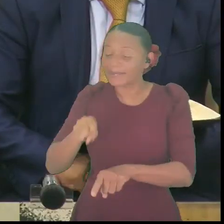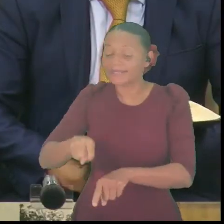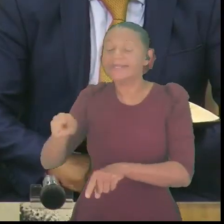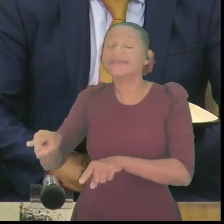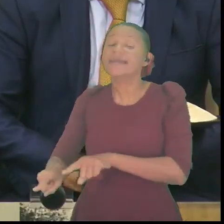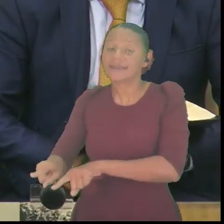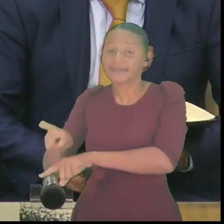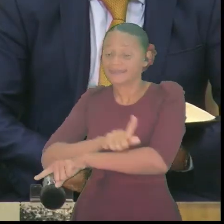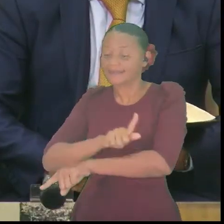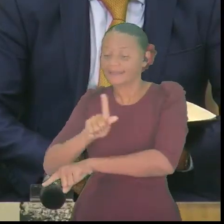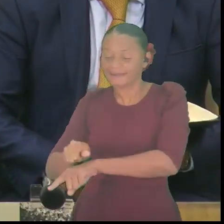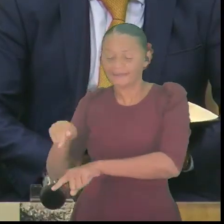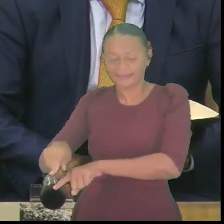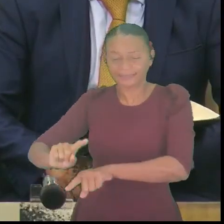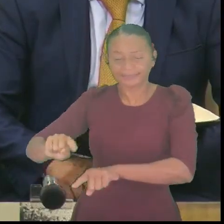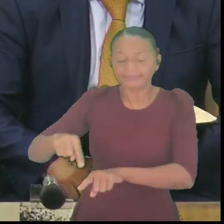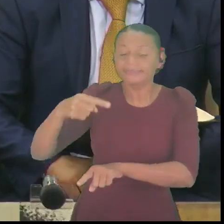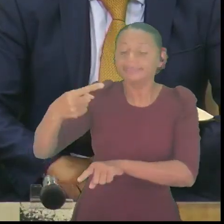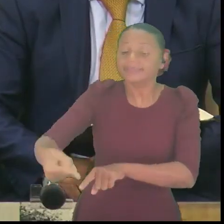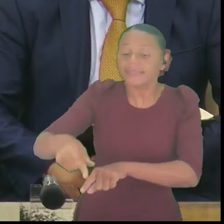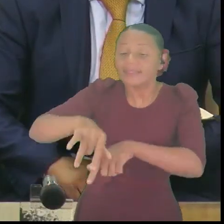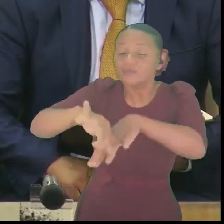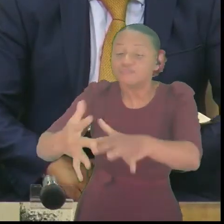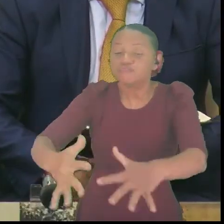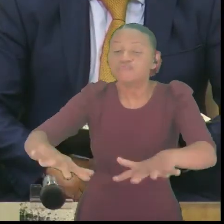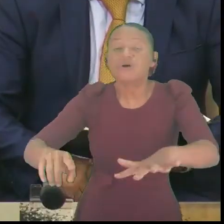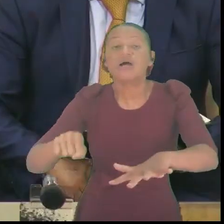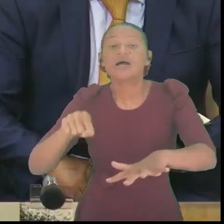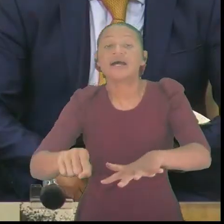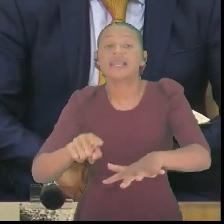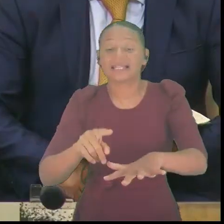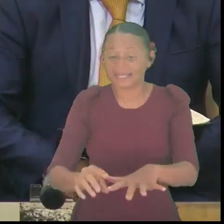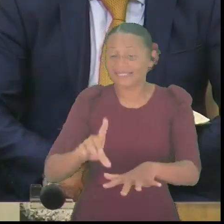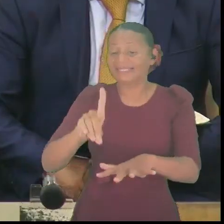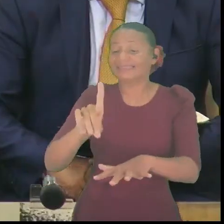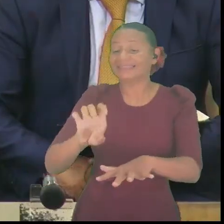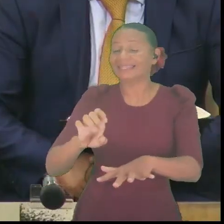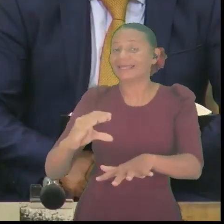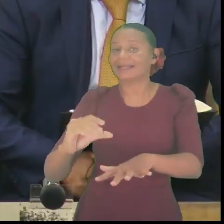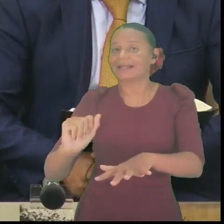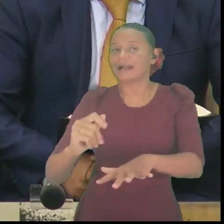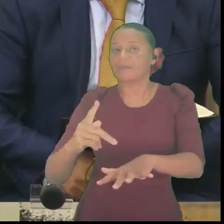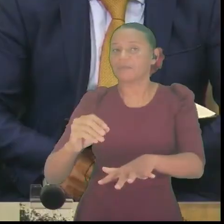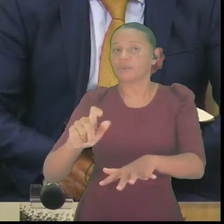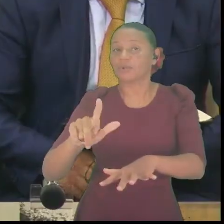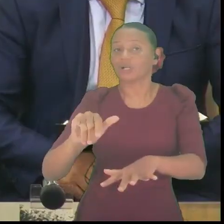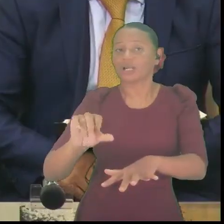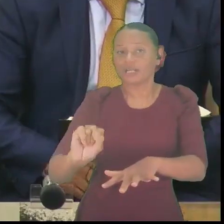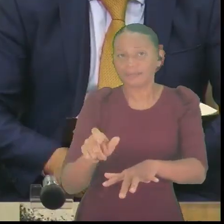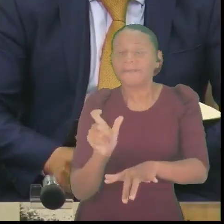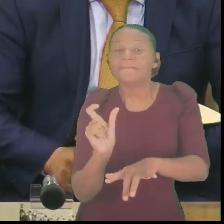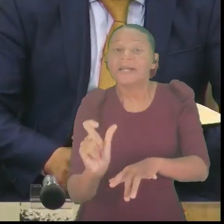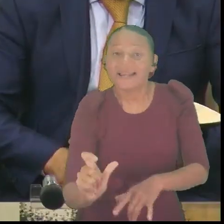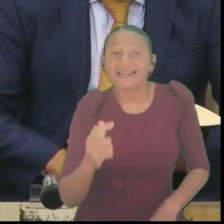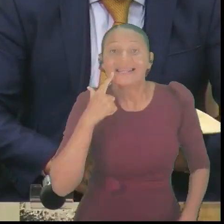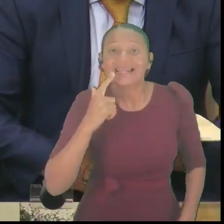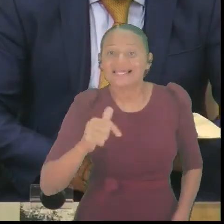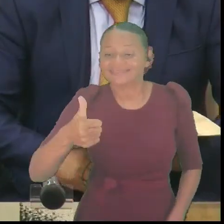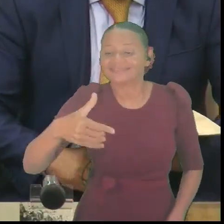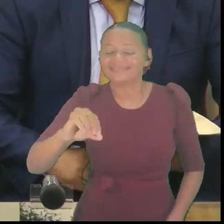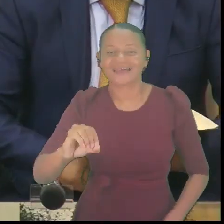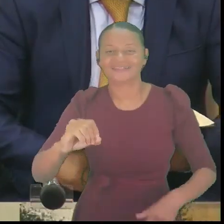Galileia. Do outro lado do mar da Galileia, você tem aquilo que é chamado de Decápolis, uma palavra grega que quer dizer um conjunto de 10